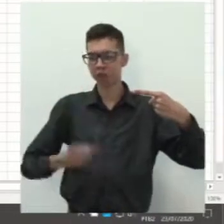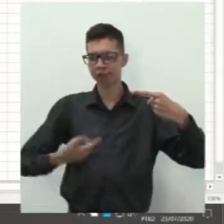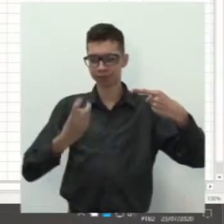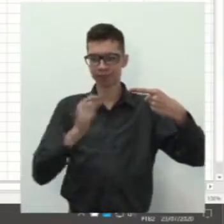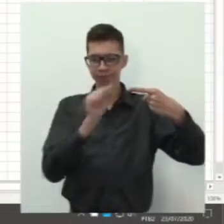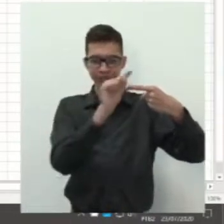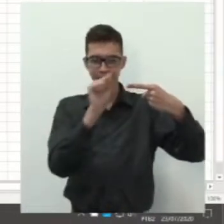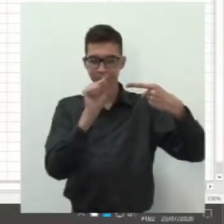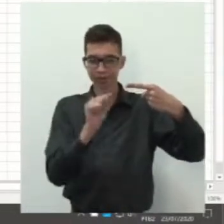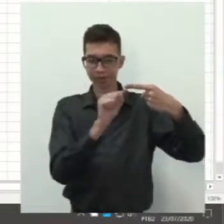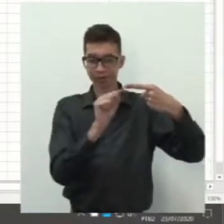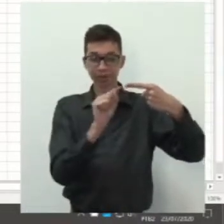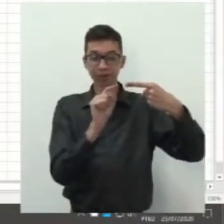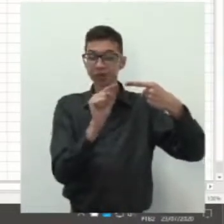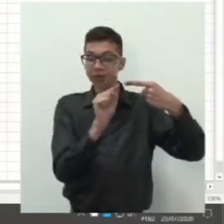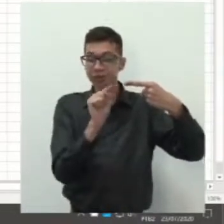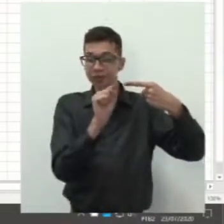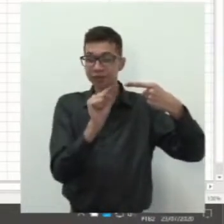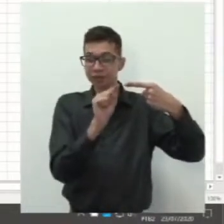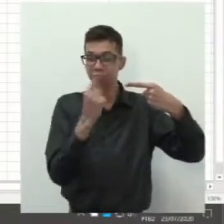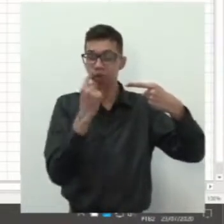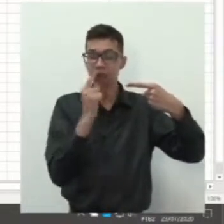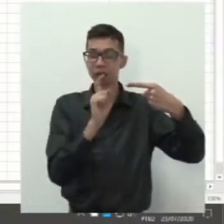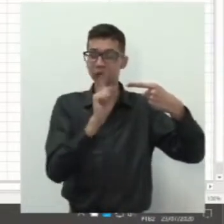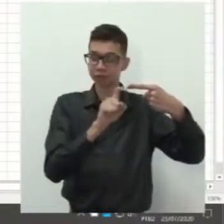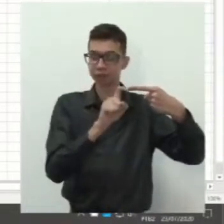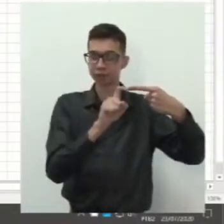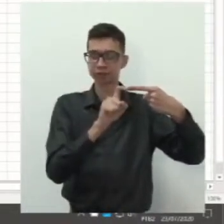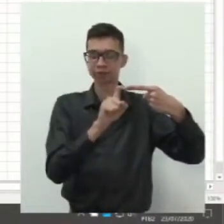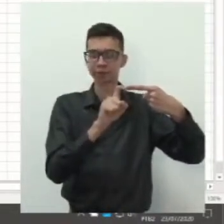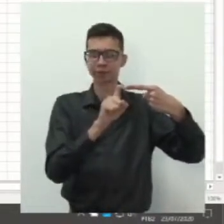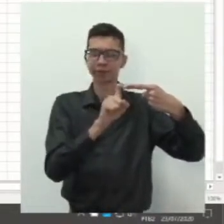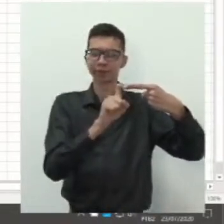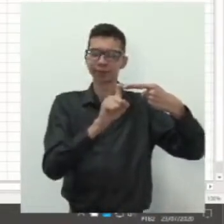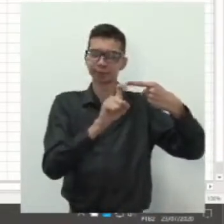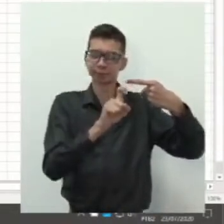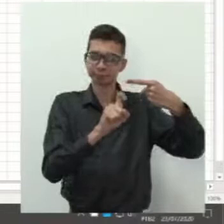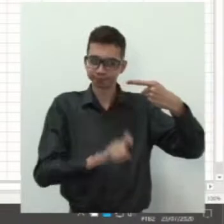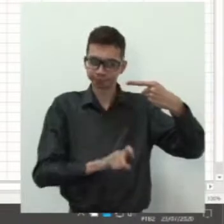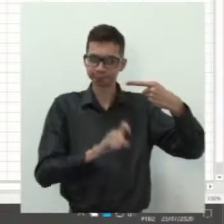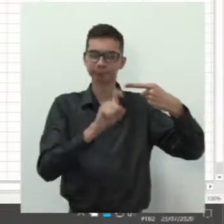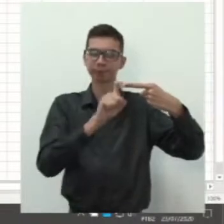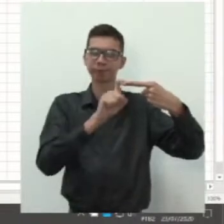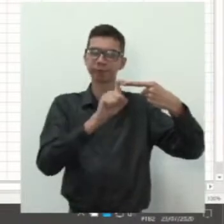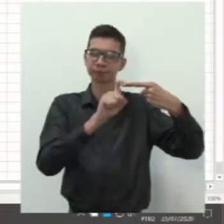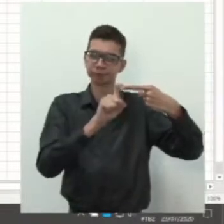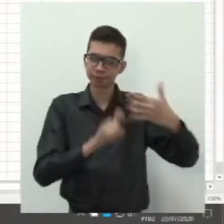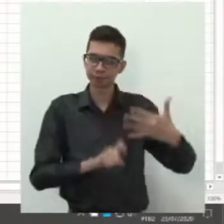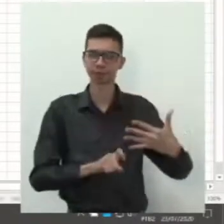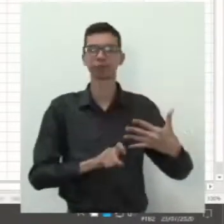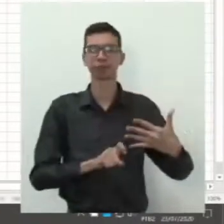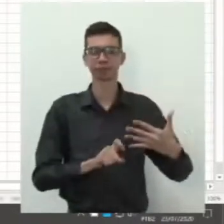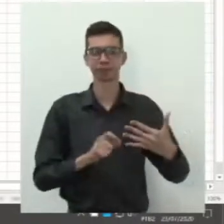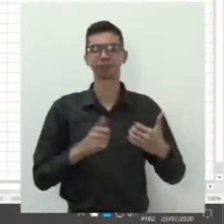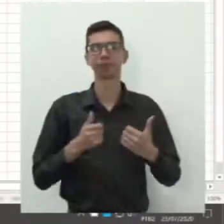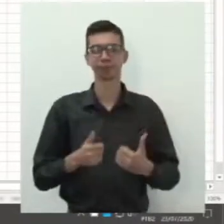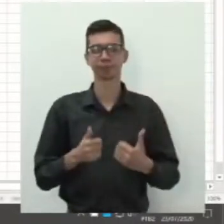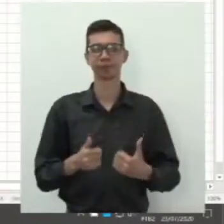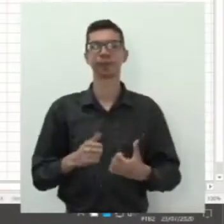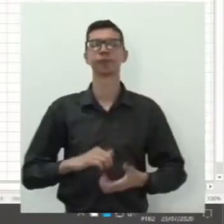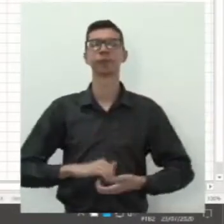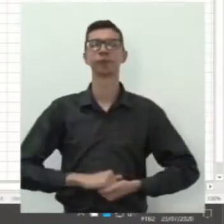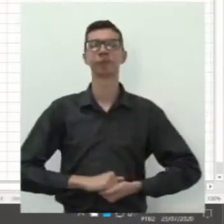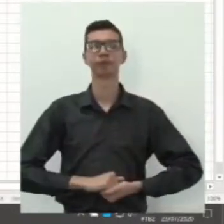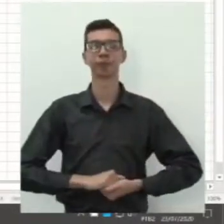o cursor muda, você arrasta, ele já identifica esses padrões que você está tentando trazer para dentro dele.